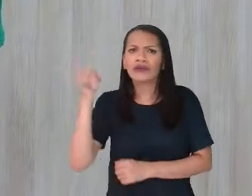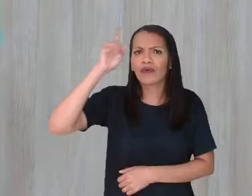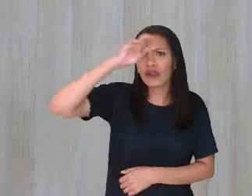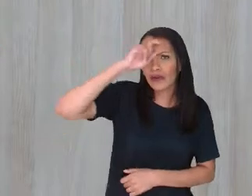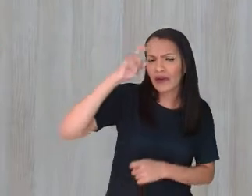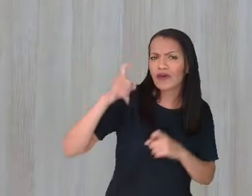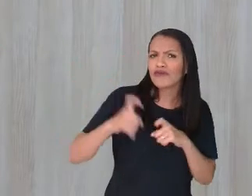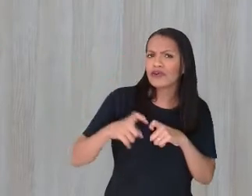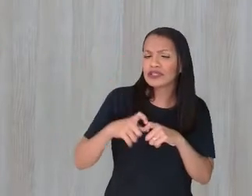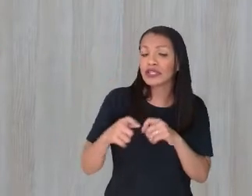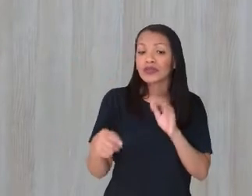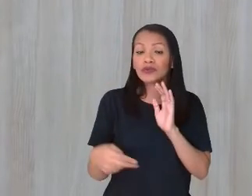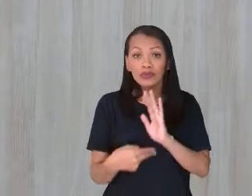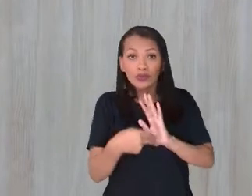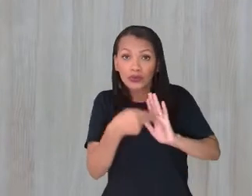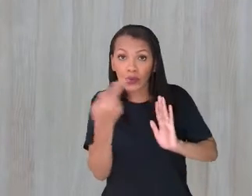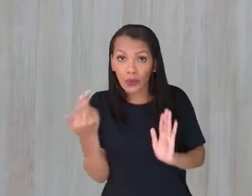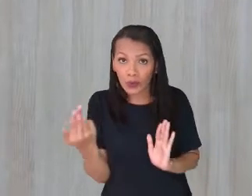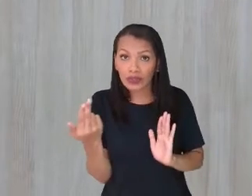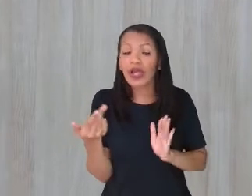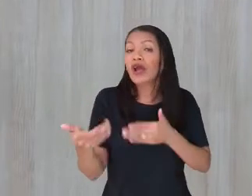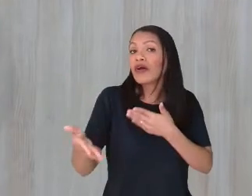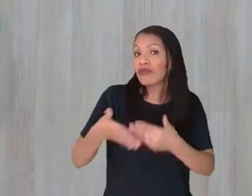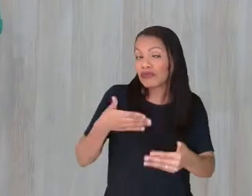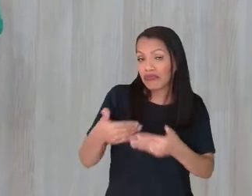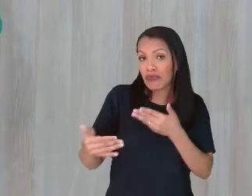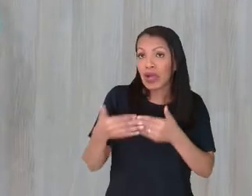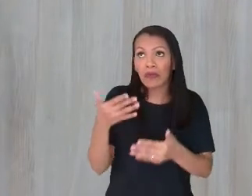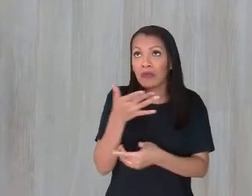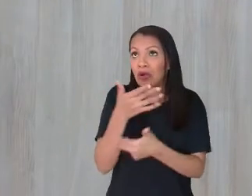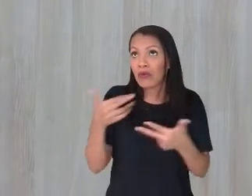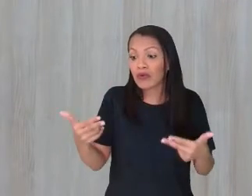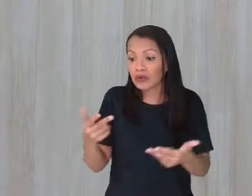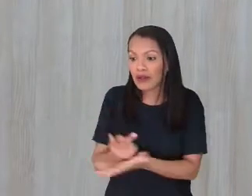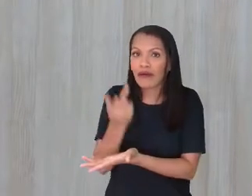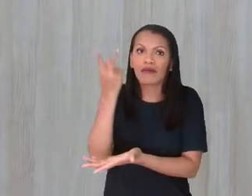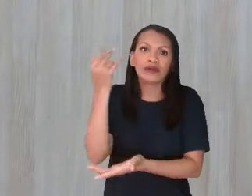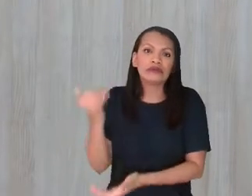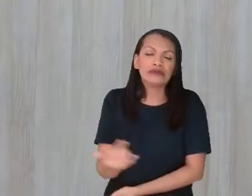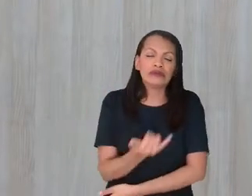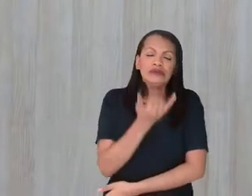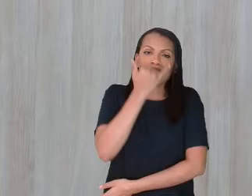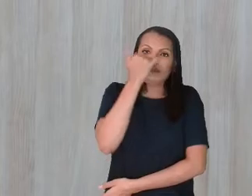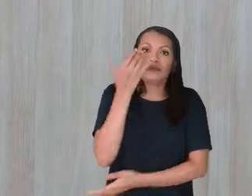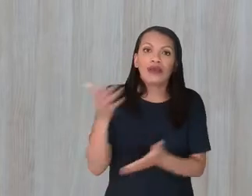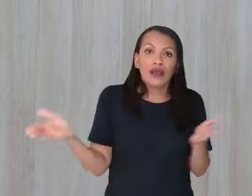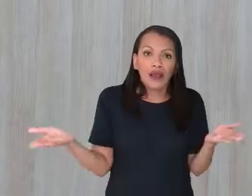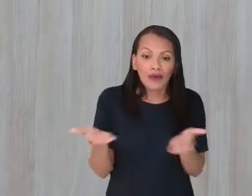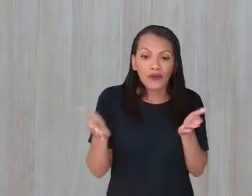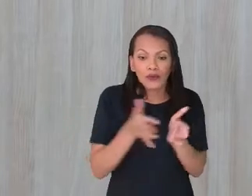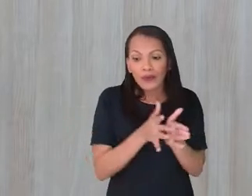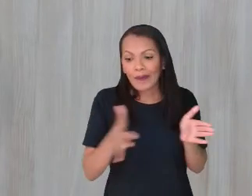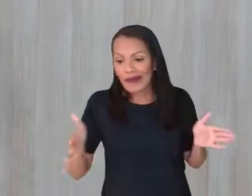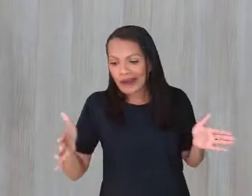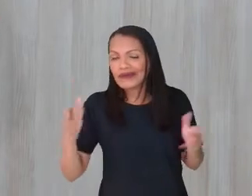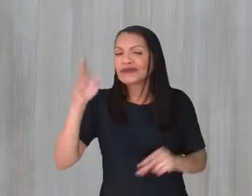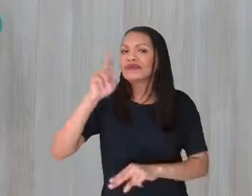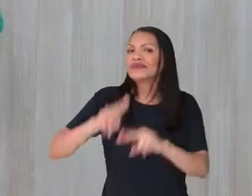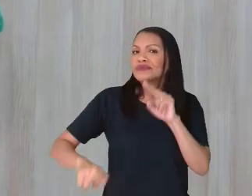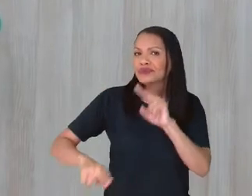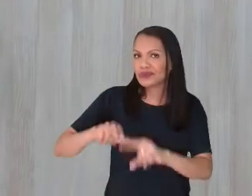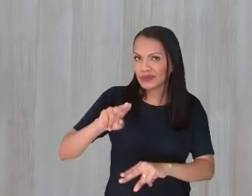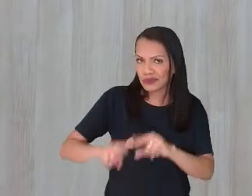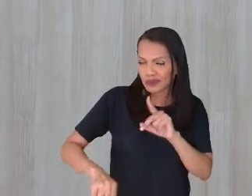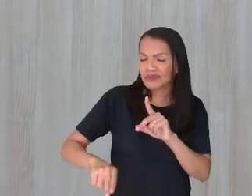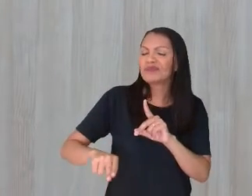hospitais, fazendo cirurgias, né, diante de alguns acidentes. E agora, nesse período junino, que tem muito, infelizmente,